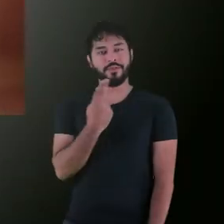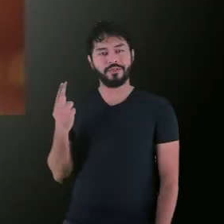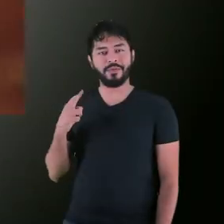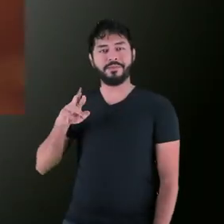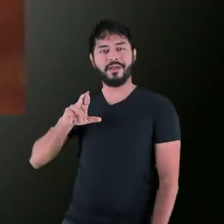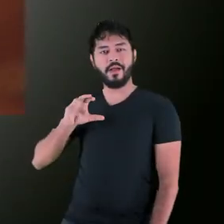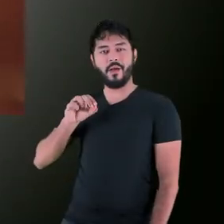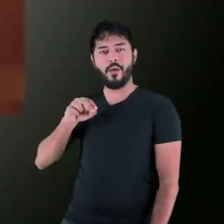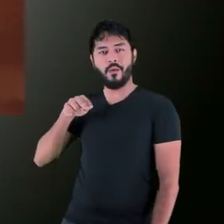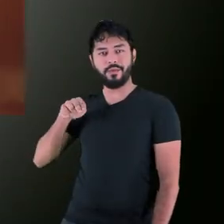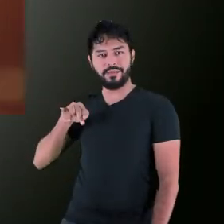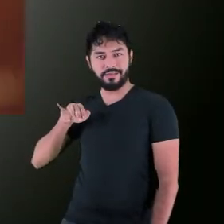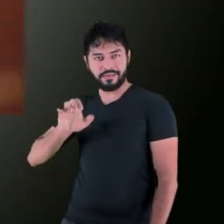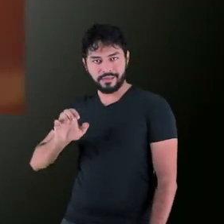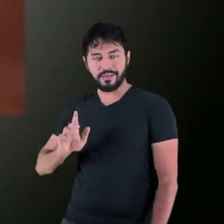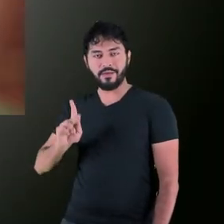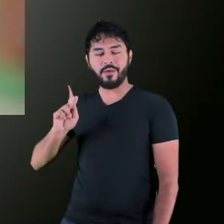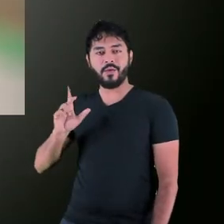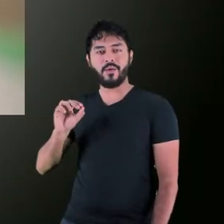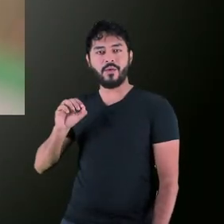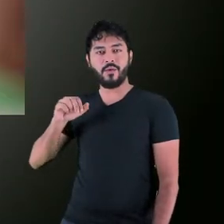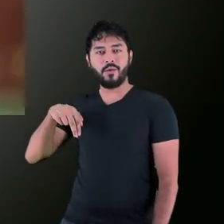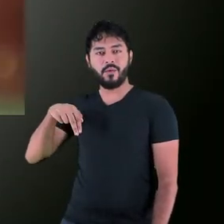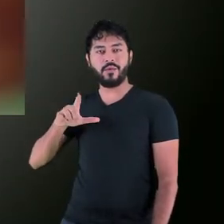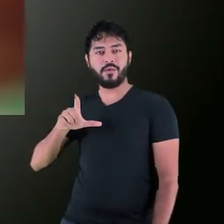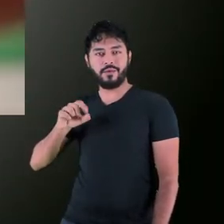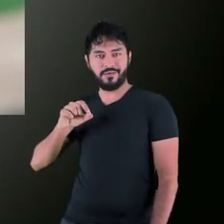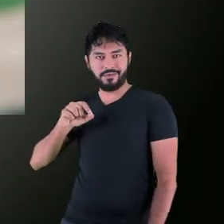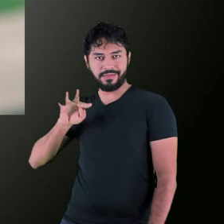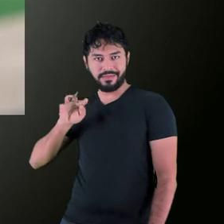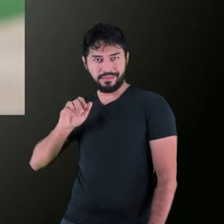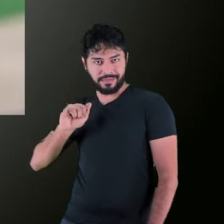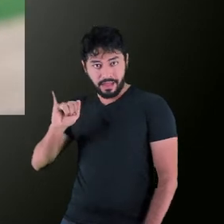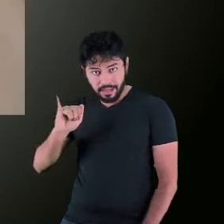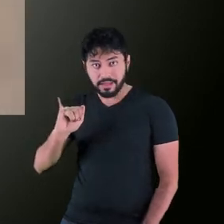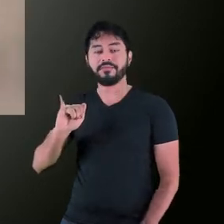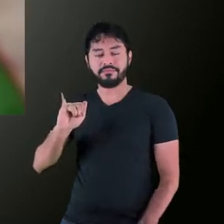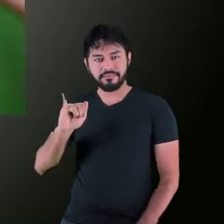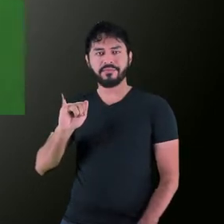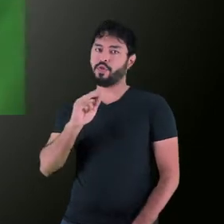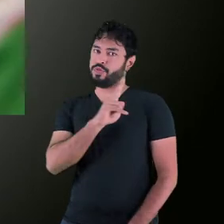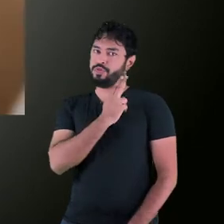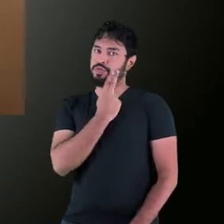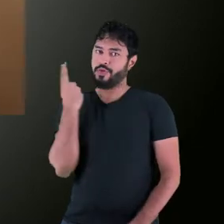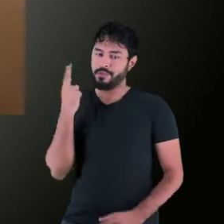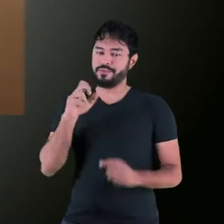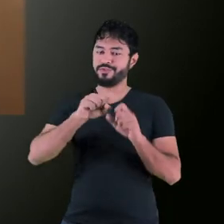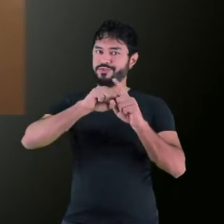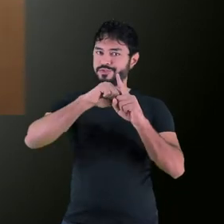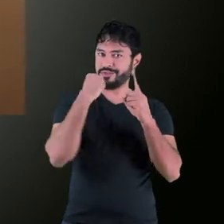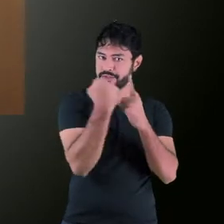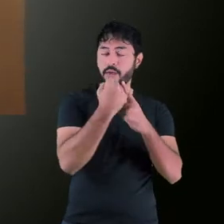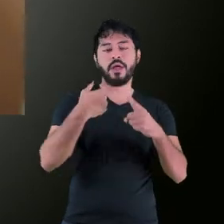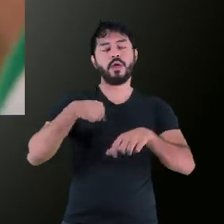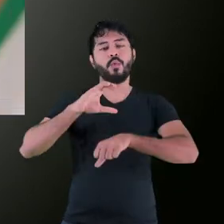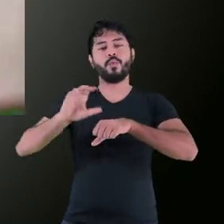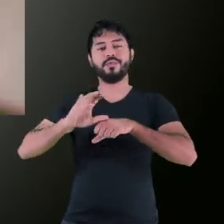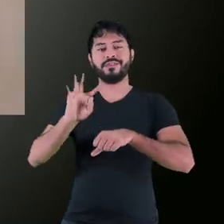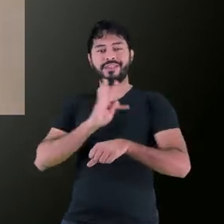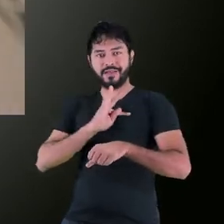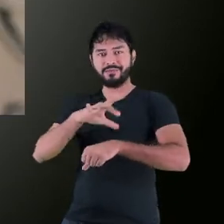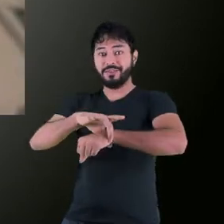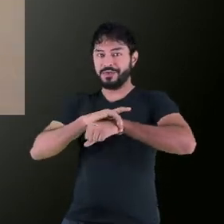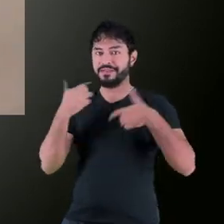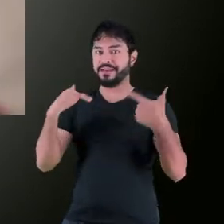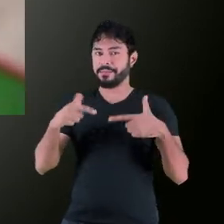O meu nome social é Rony Kolontai, sou estudante do curso técnico em segurança do trabalho do IFPE Campus Caruaru. E o Kolontai